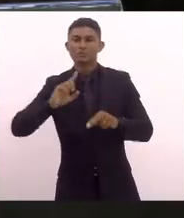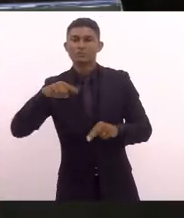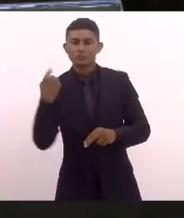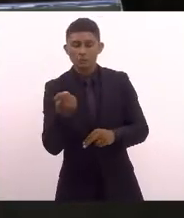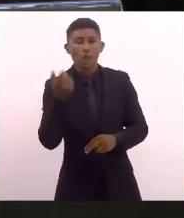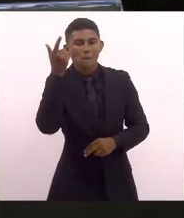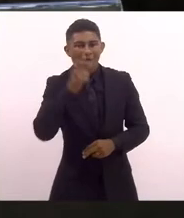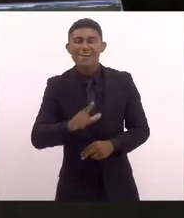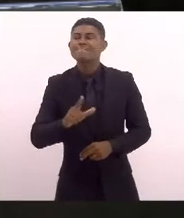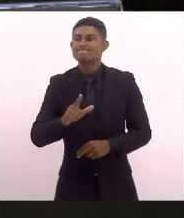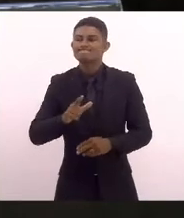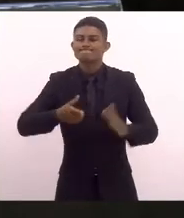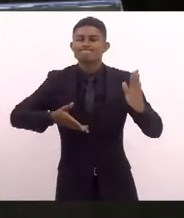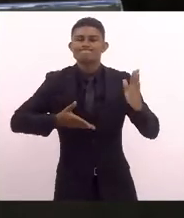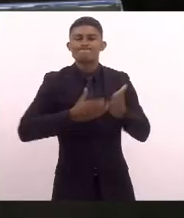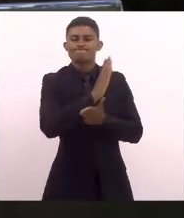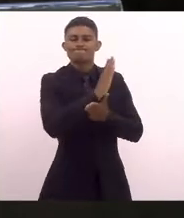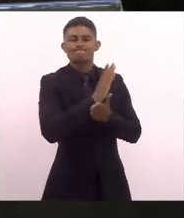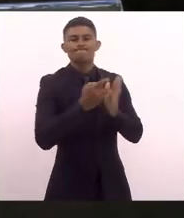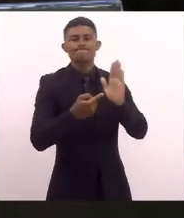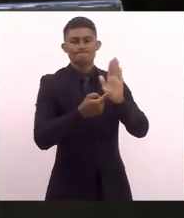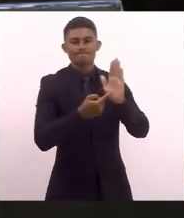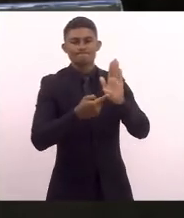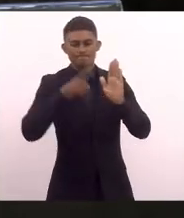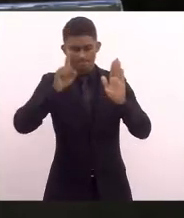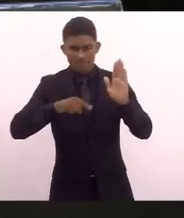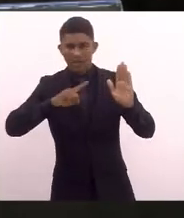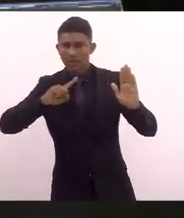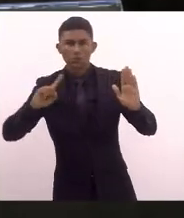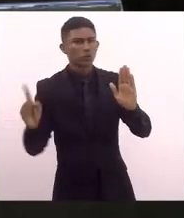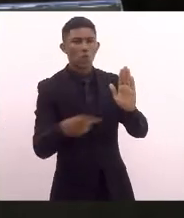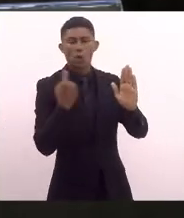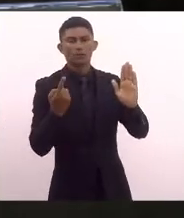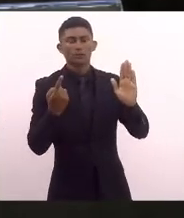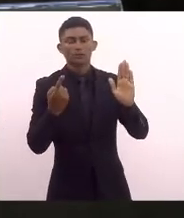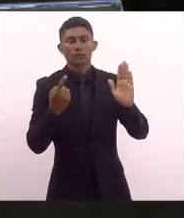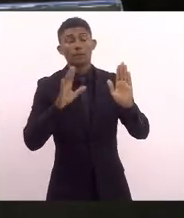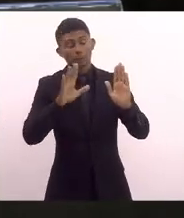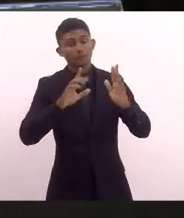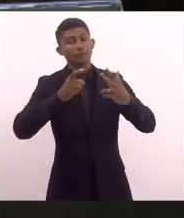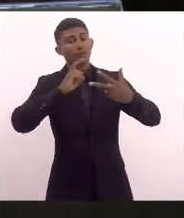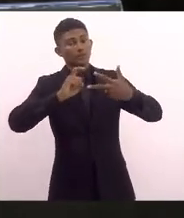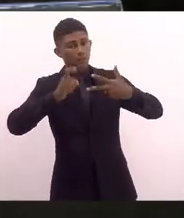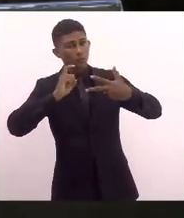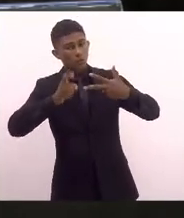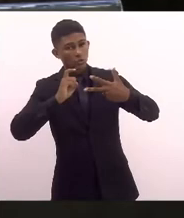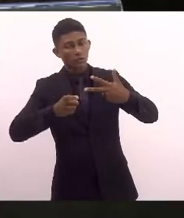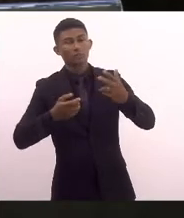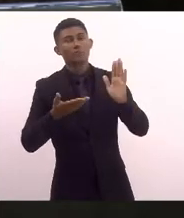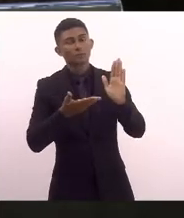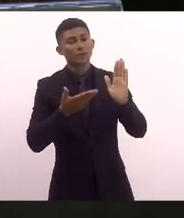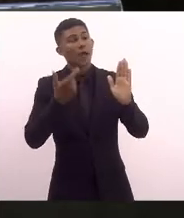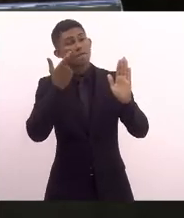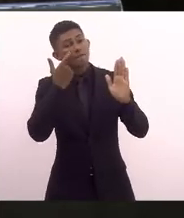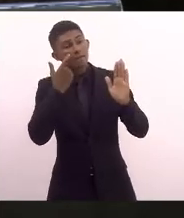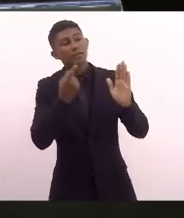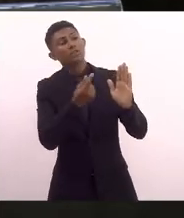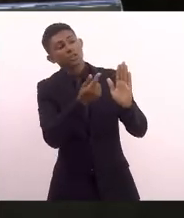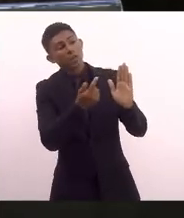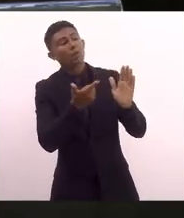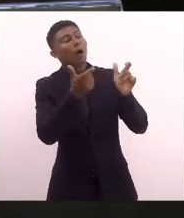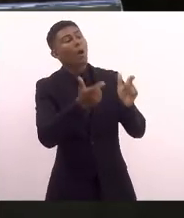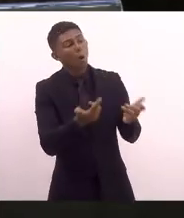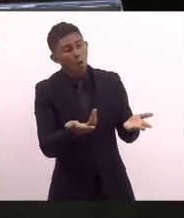resposta, sim, apesar de não ser nosso, ao Executivo, de onde vai sair o nosso dinheiro. Isso